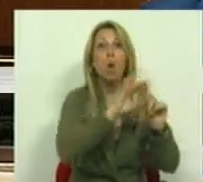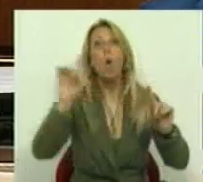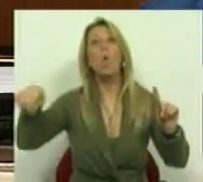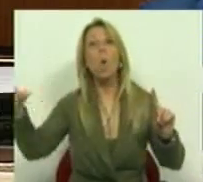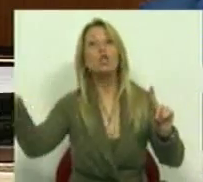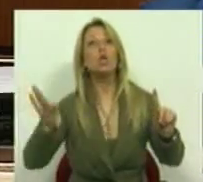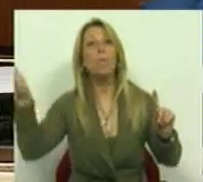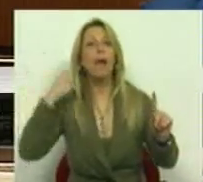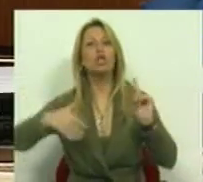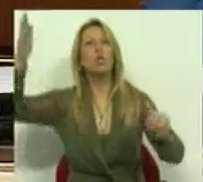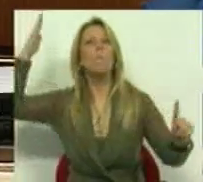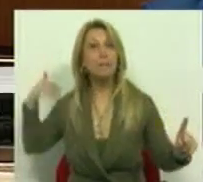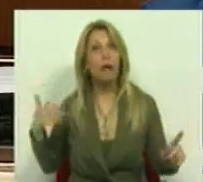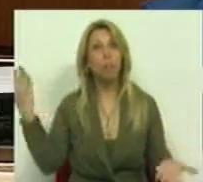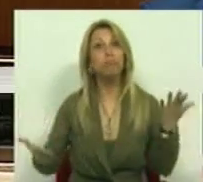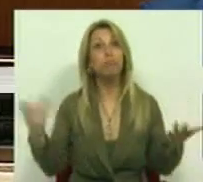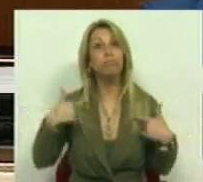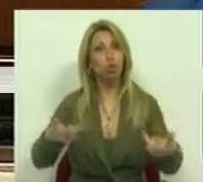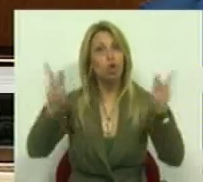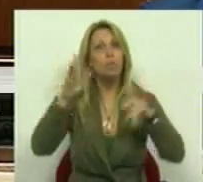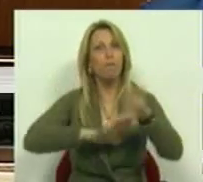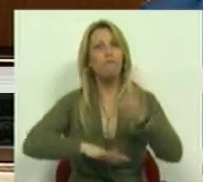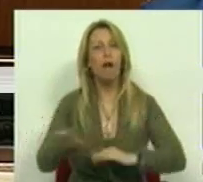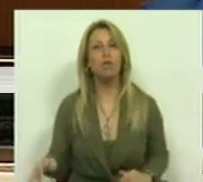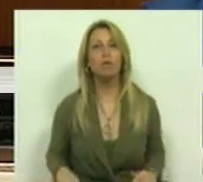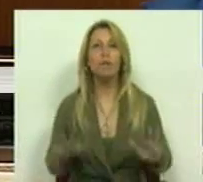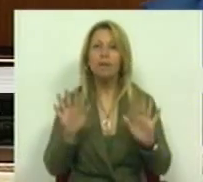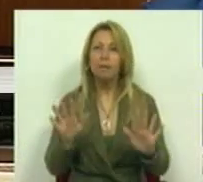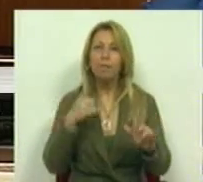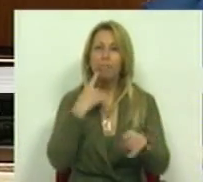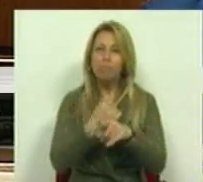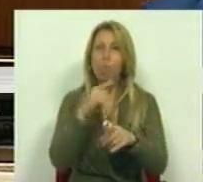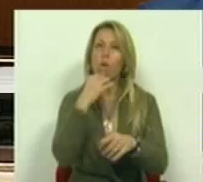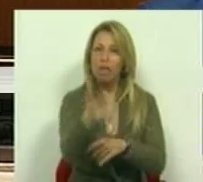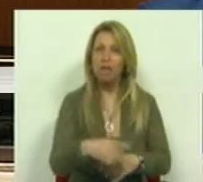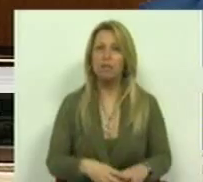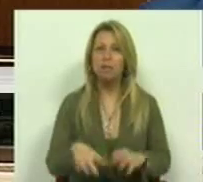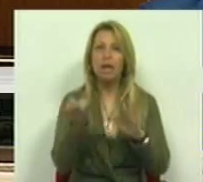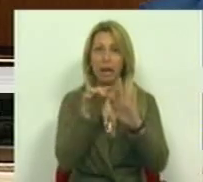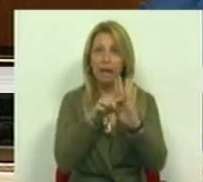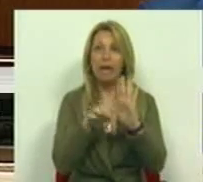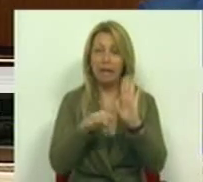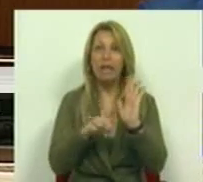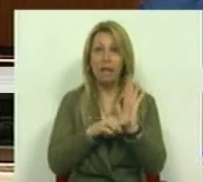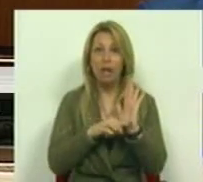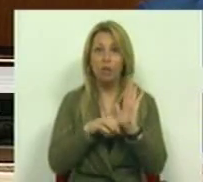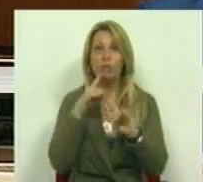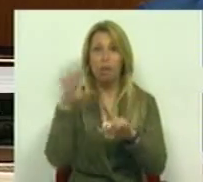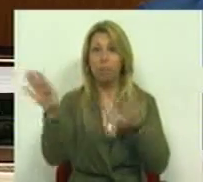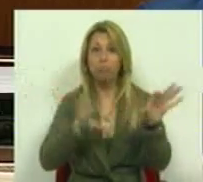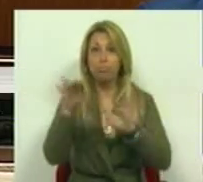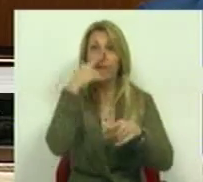Mas, senhor deputado, permanece aquilo que aqui disse. Os critérios para recrutamento e seleção de